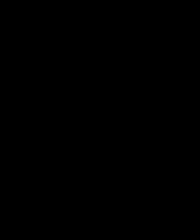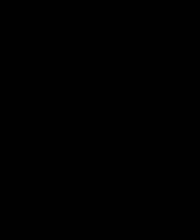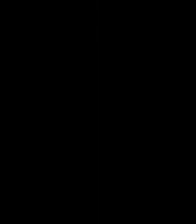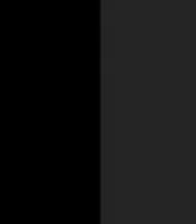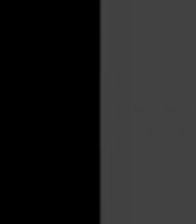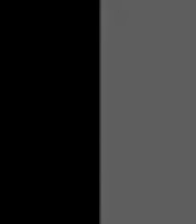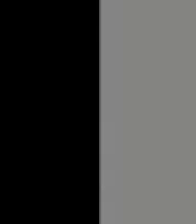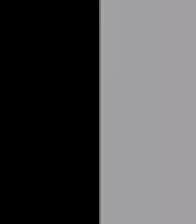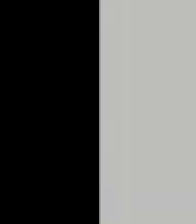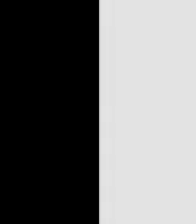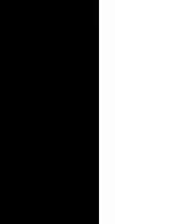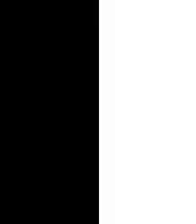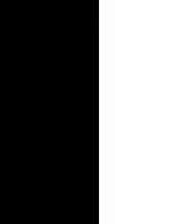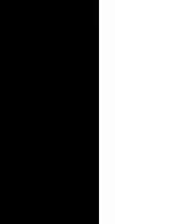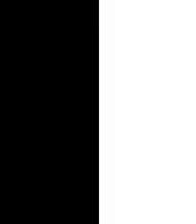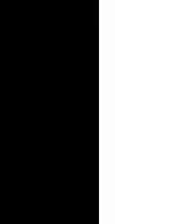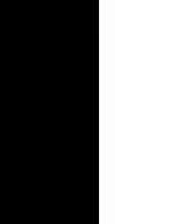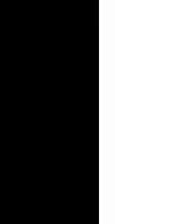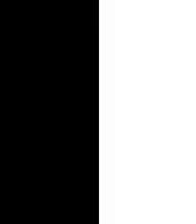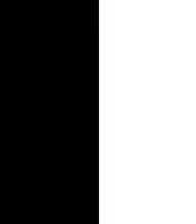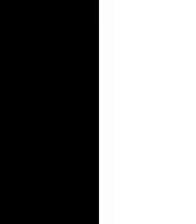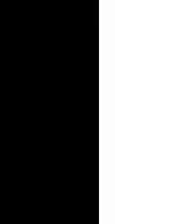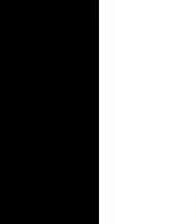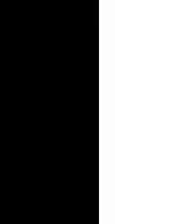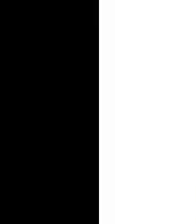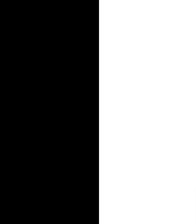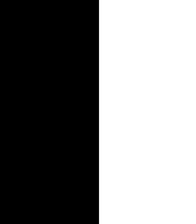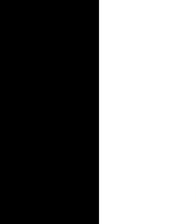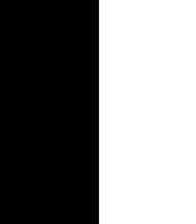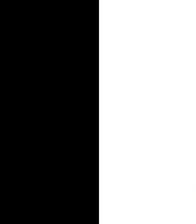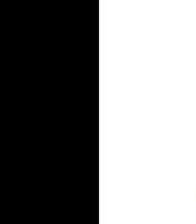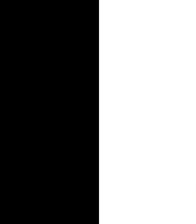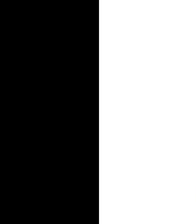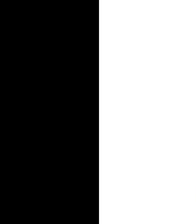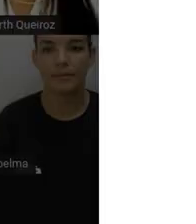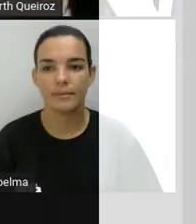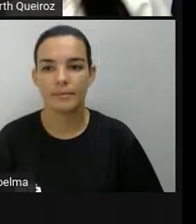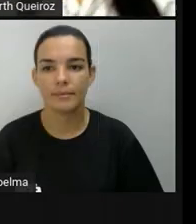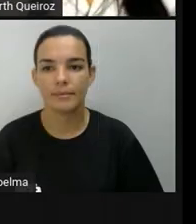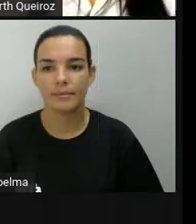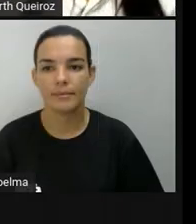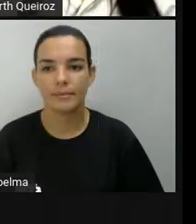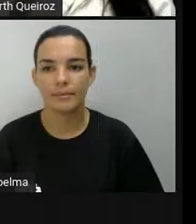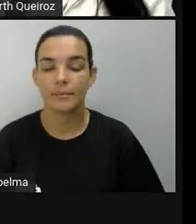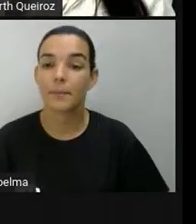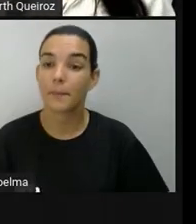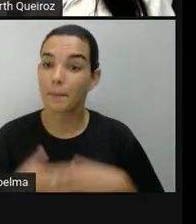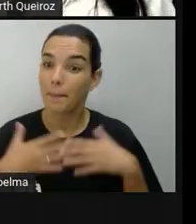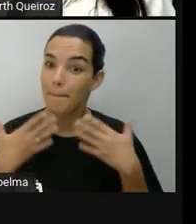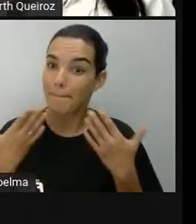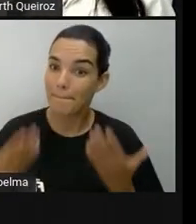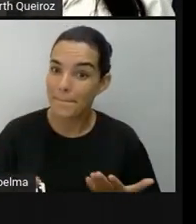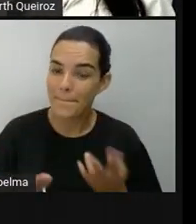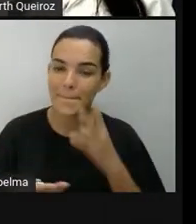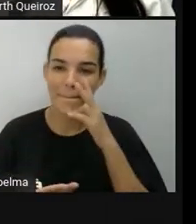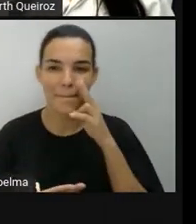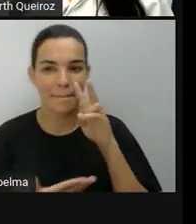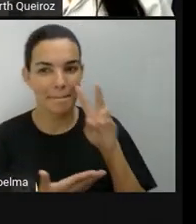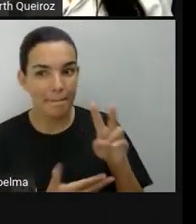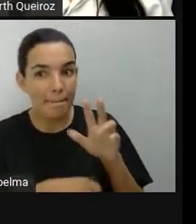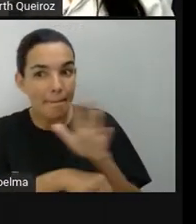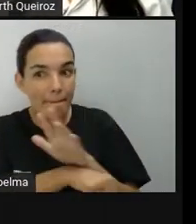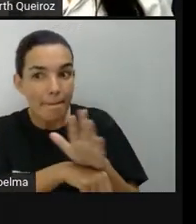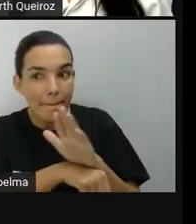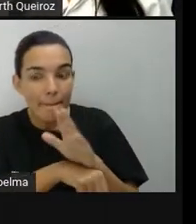ideia. Então, vocês viram aí os riscos, né,